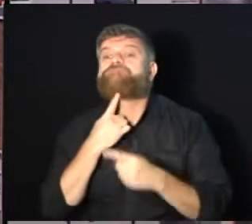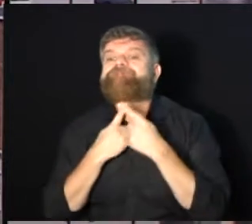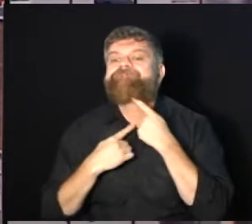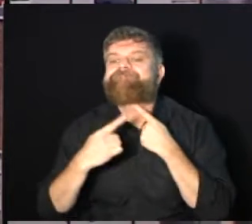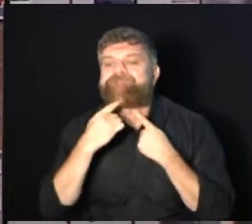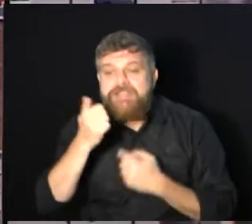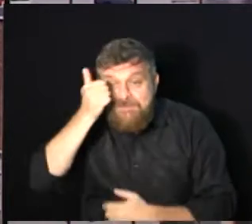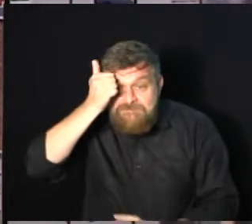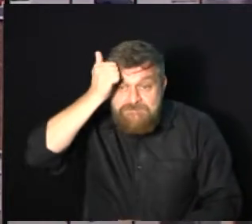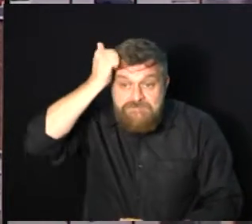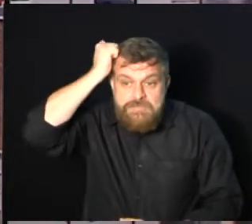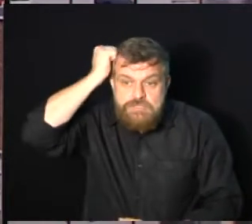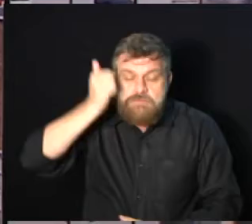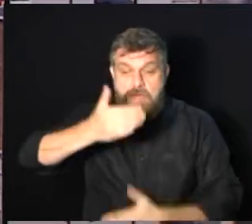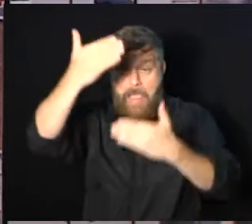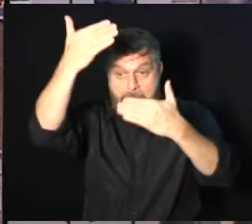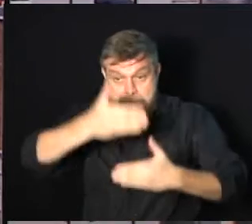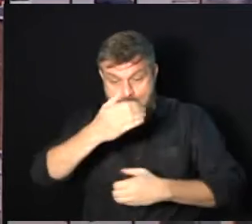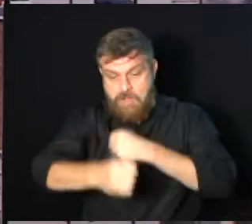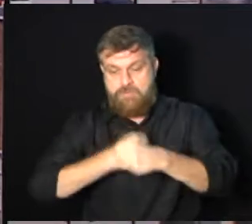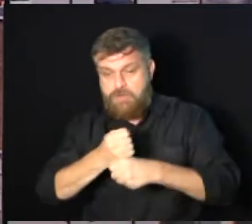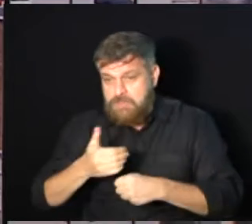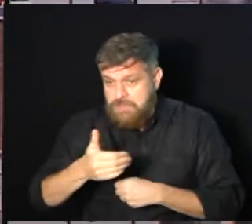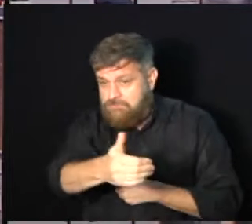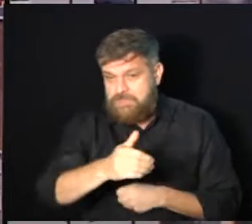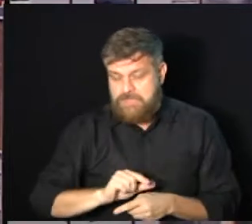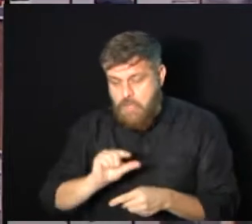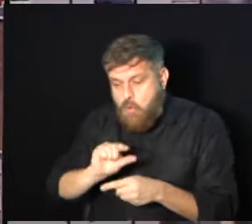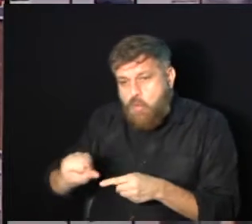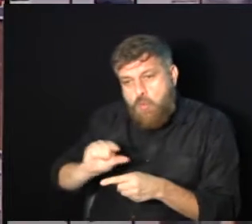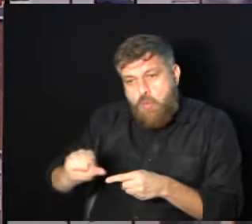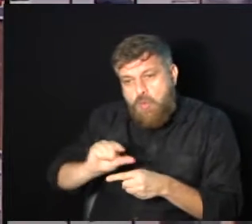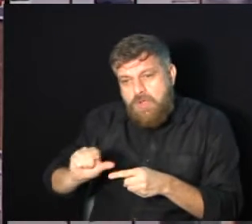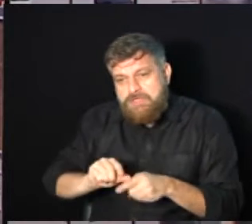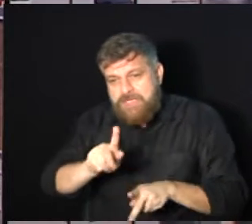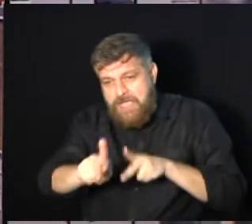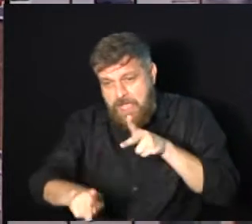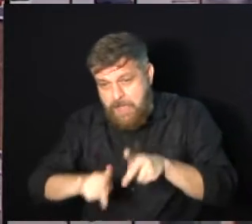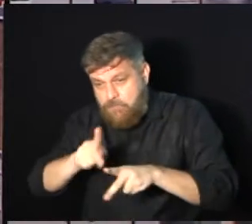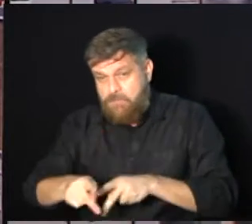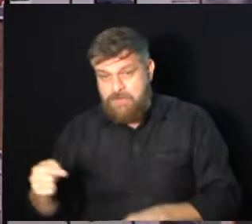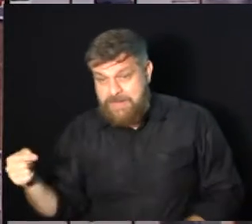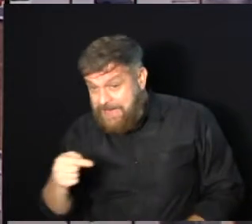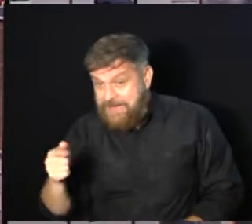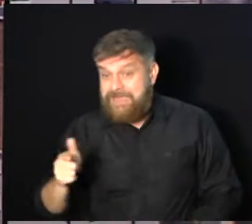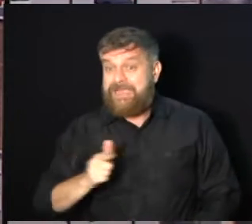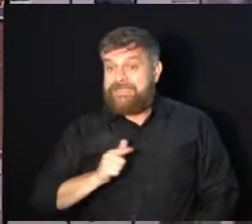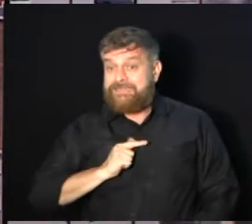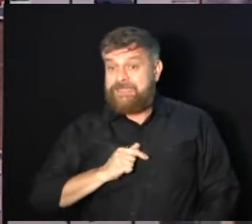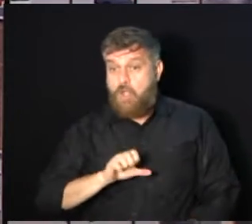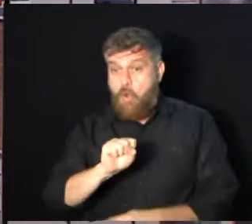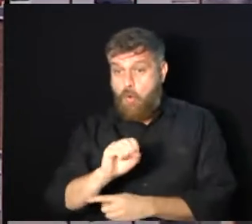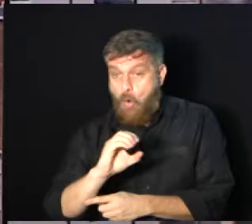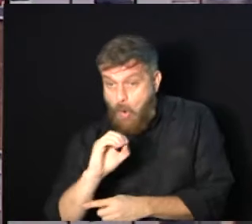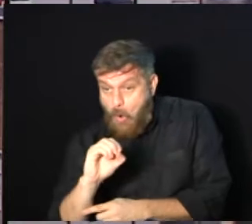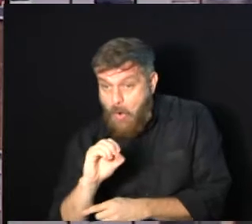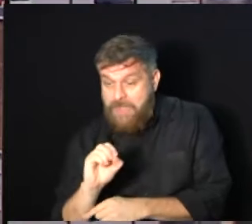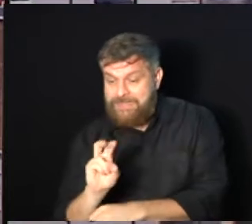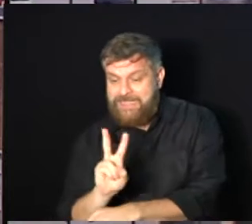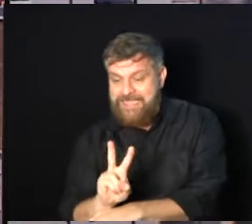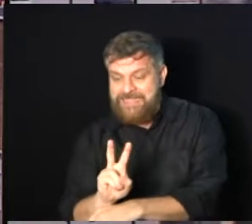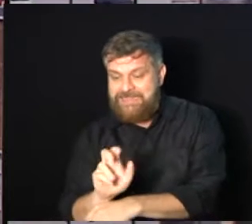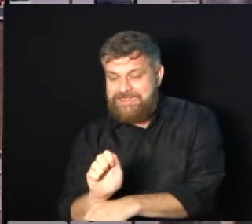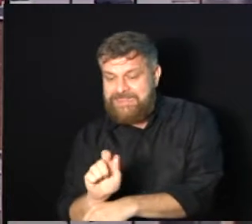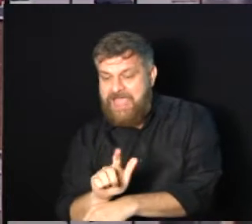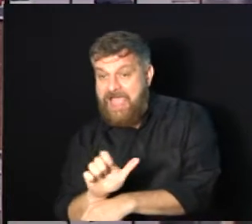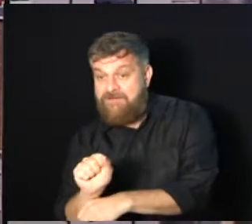prestar o vestibular no ano que vem. O cursinho popular Zilda Arnes oferece 80 vagas para